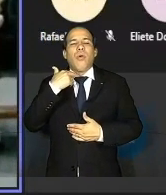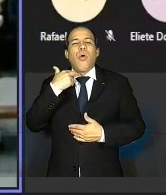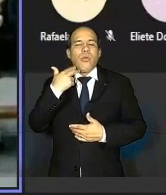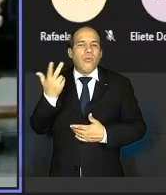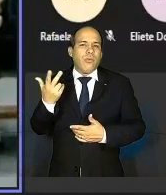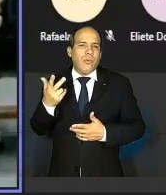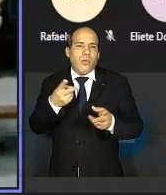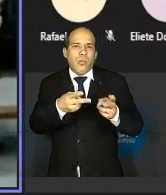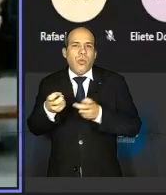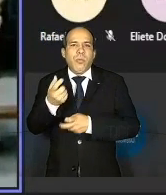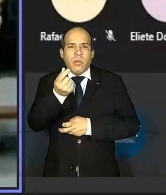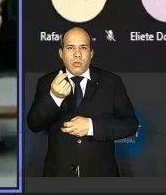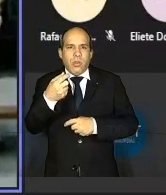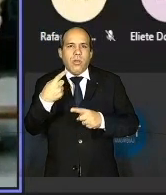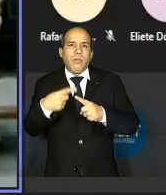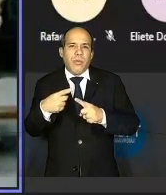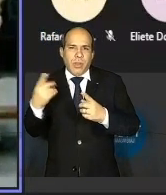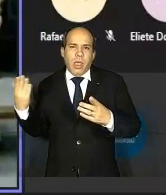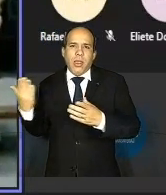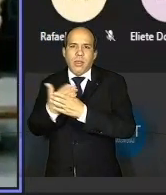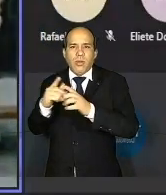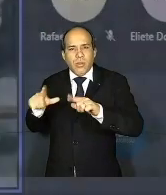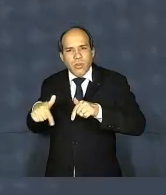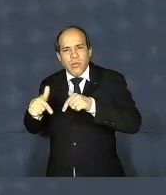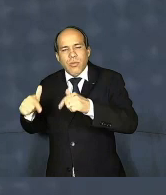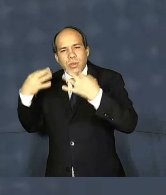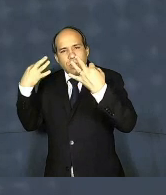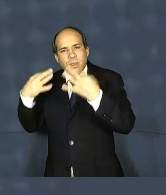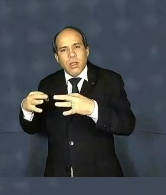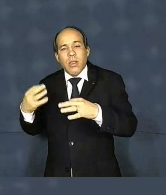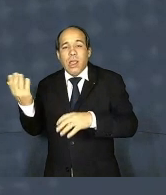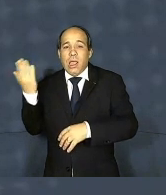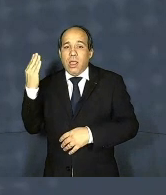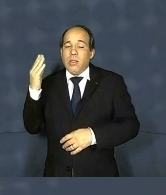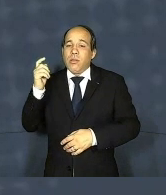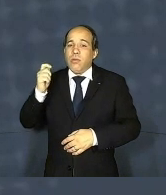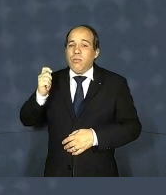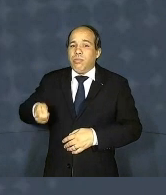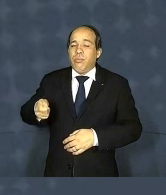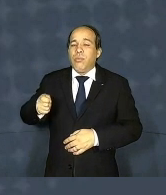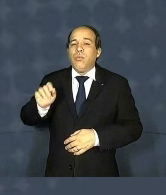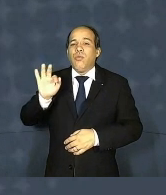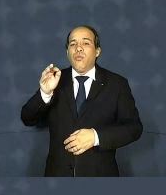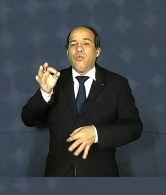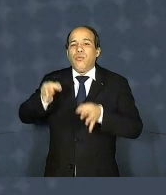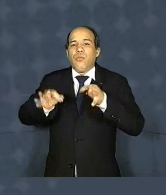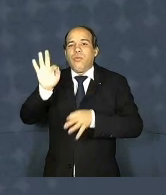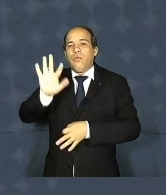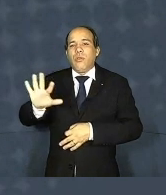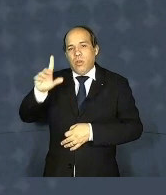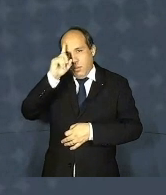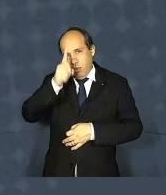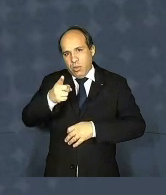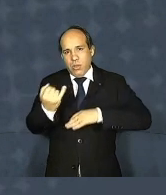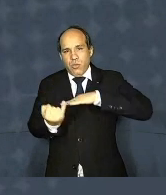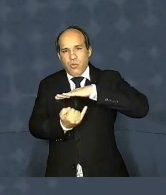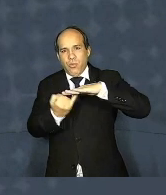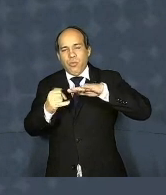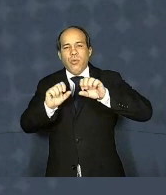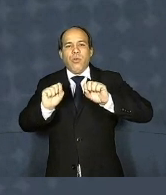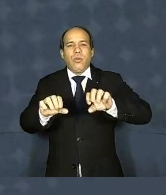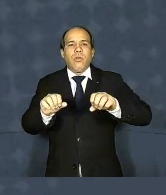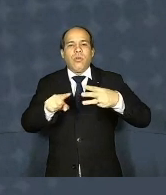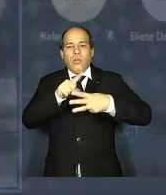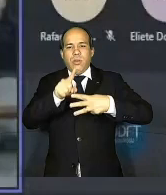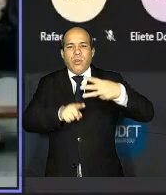essa cobrança e julgou procedente a ação civil pública, que inicialmente tinha sido ajuizada na Justiça Federal, condenando